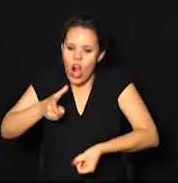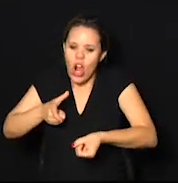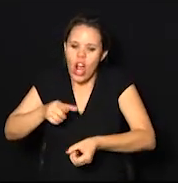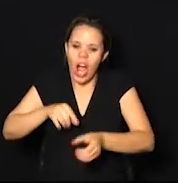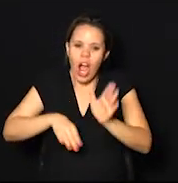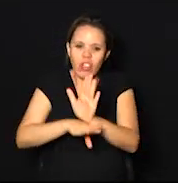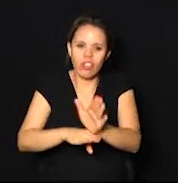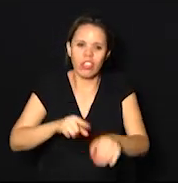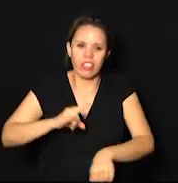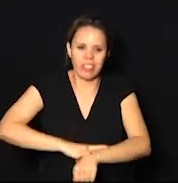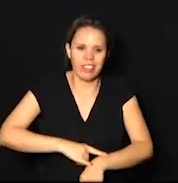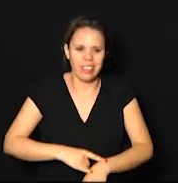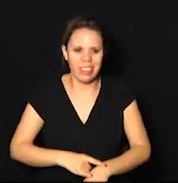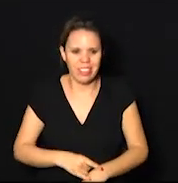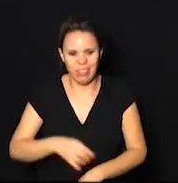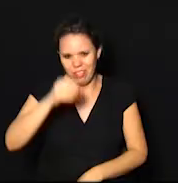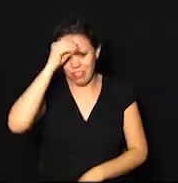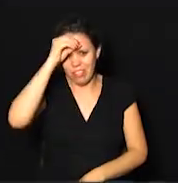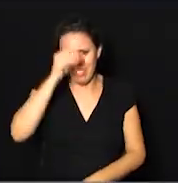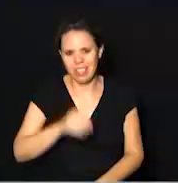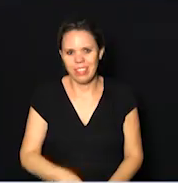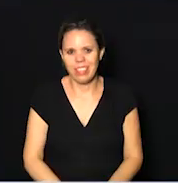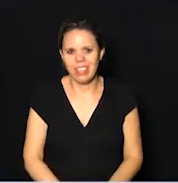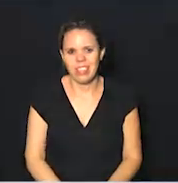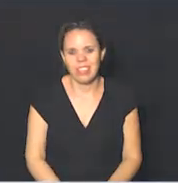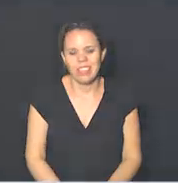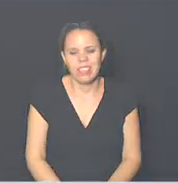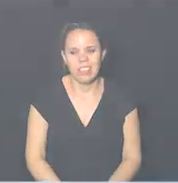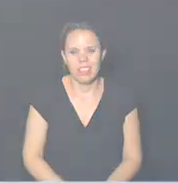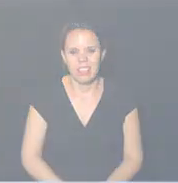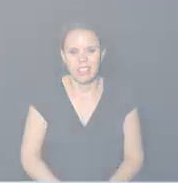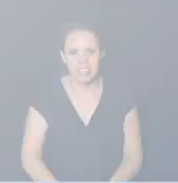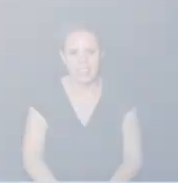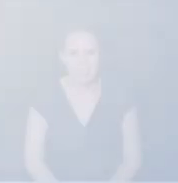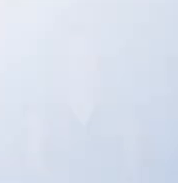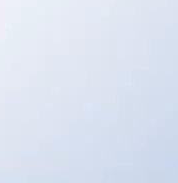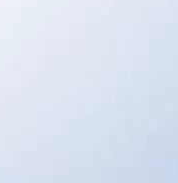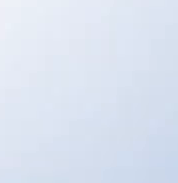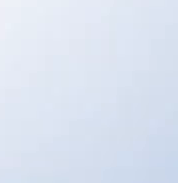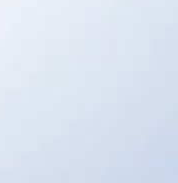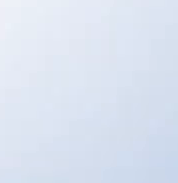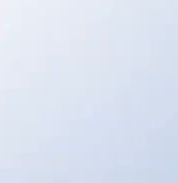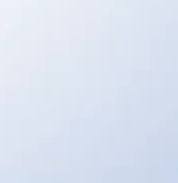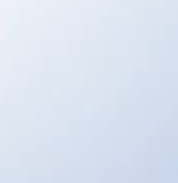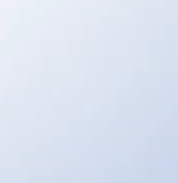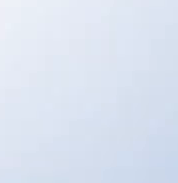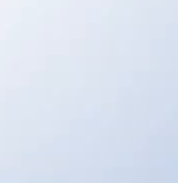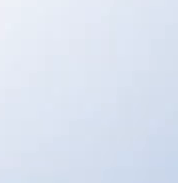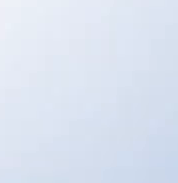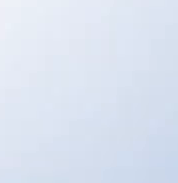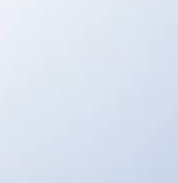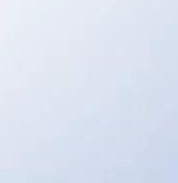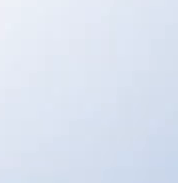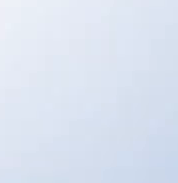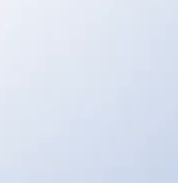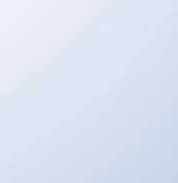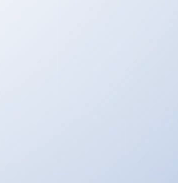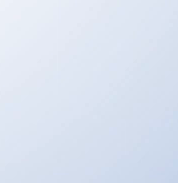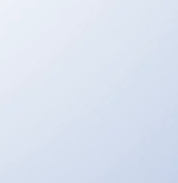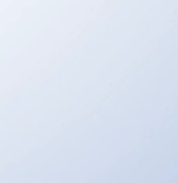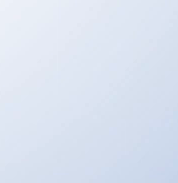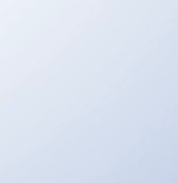ajudar você inocente né gato tom aa e